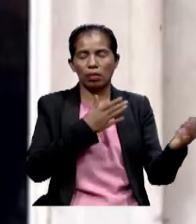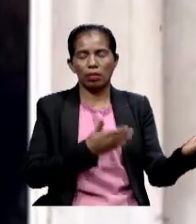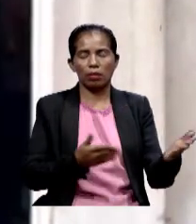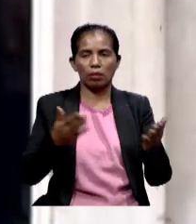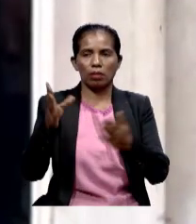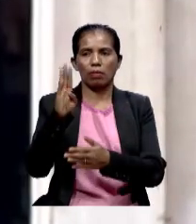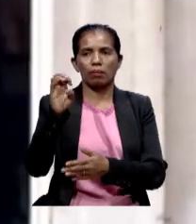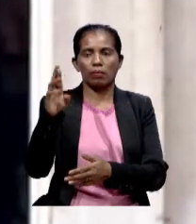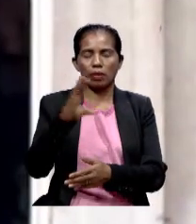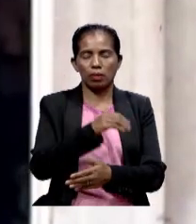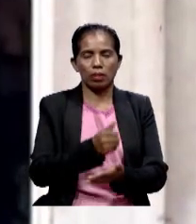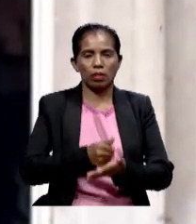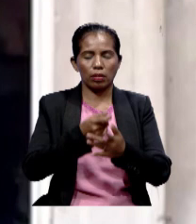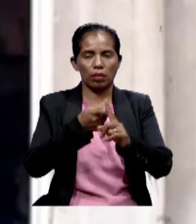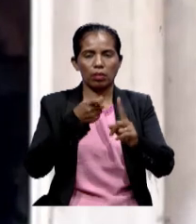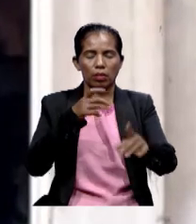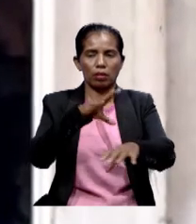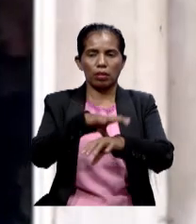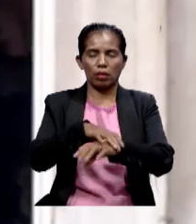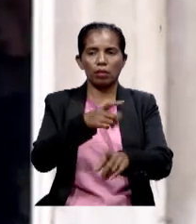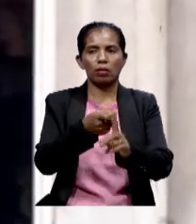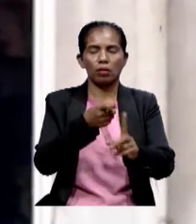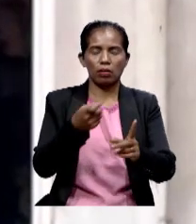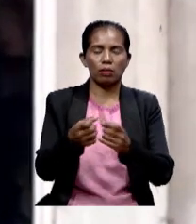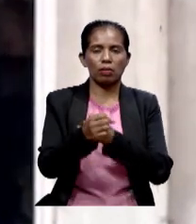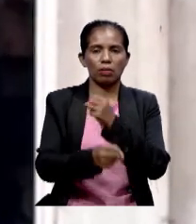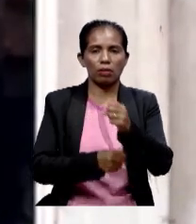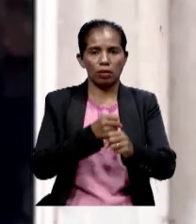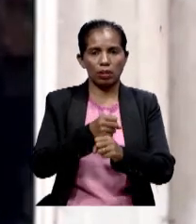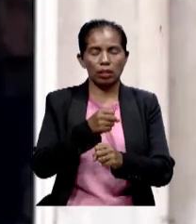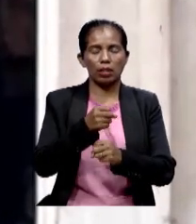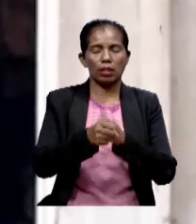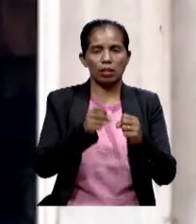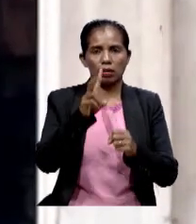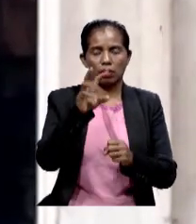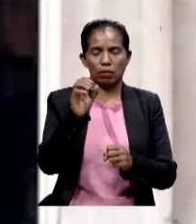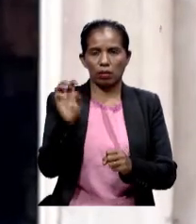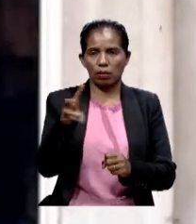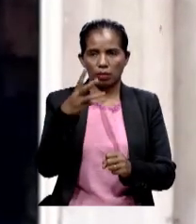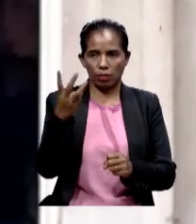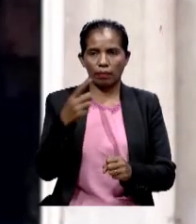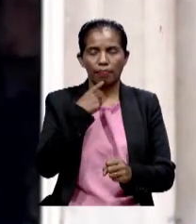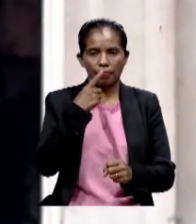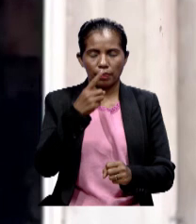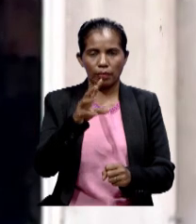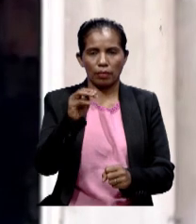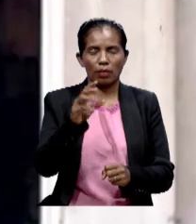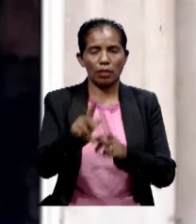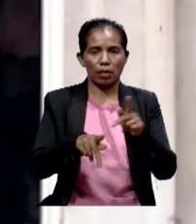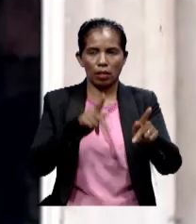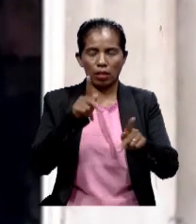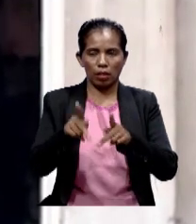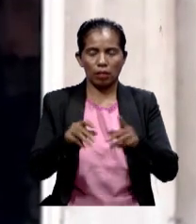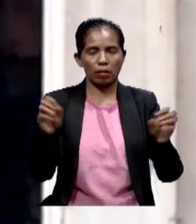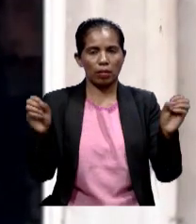no ajuda husi disputa nebe tui referendo tina rihurua sanulu resenem. Moso escândalo no povo britânico